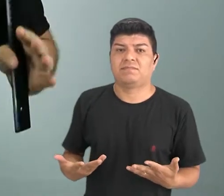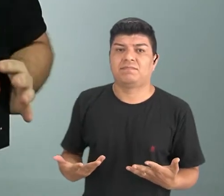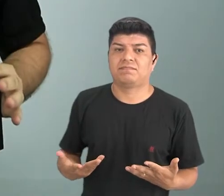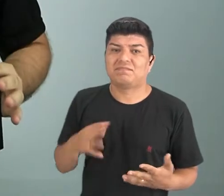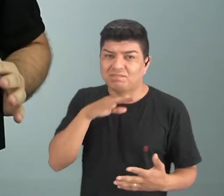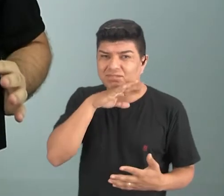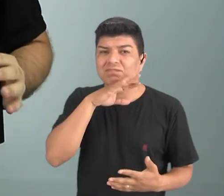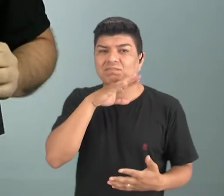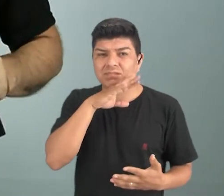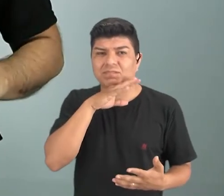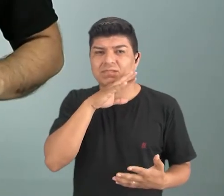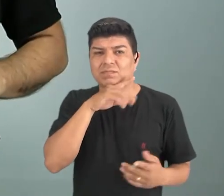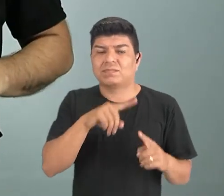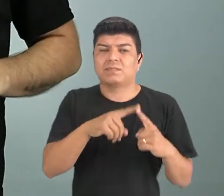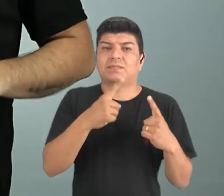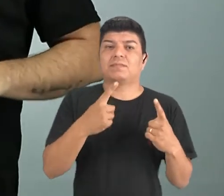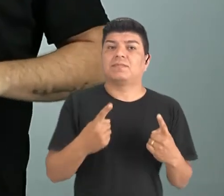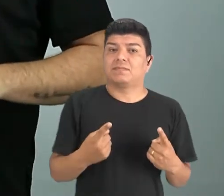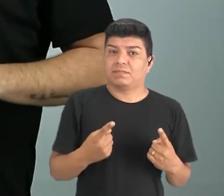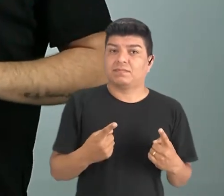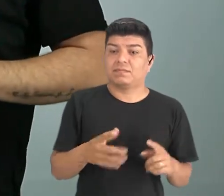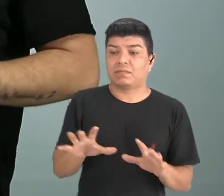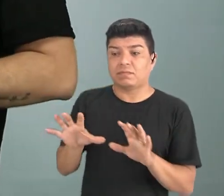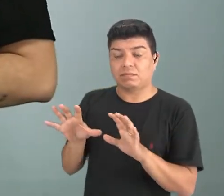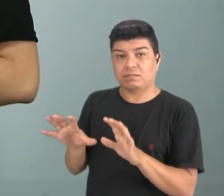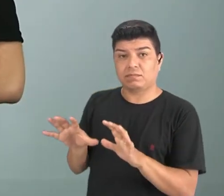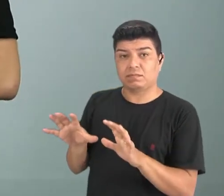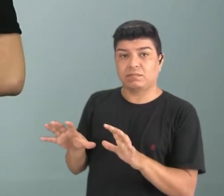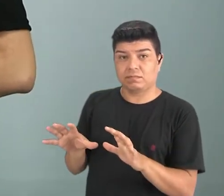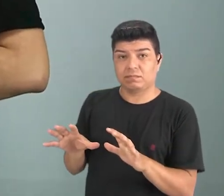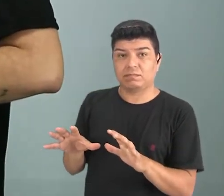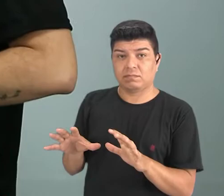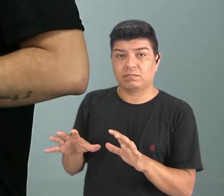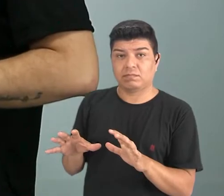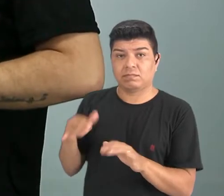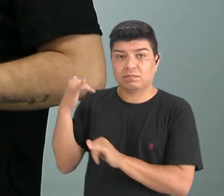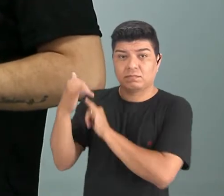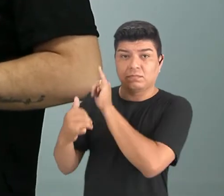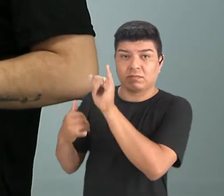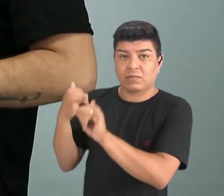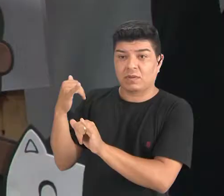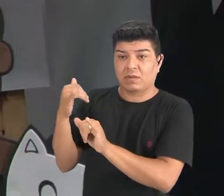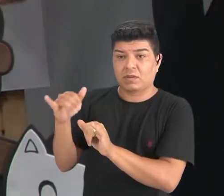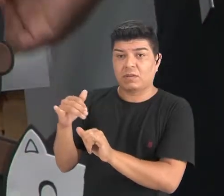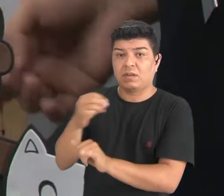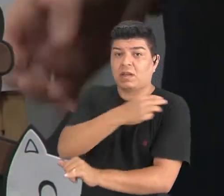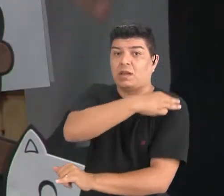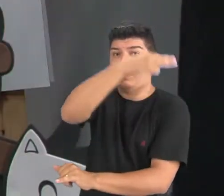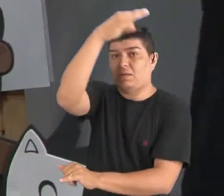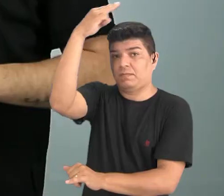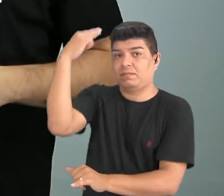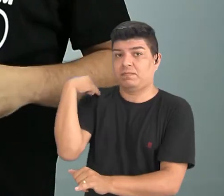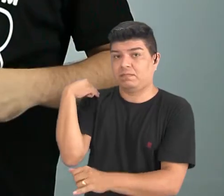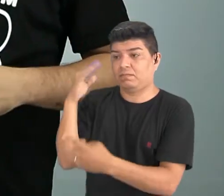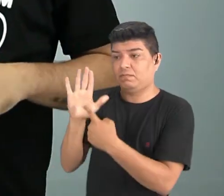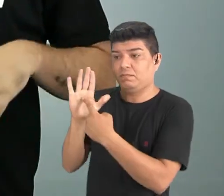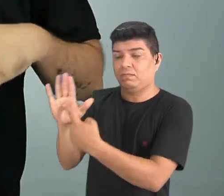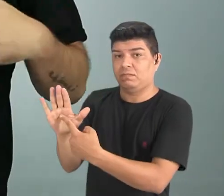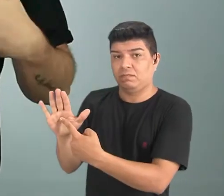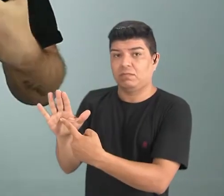lastimáveis, ruins. Mas aqui, de acordo com a lenda, né, apareceu a Virgem Maria e